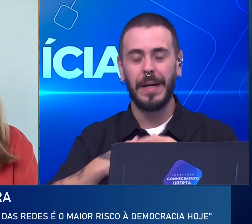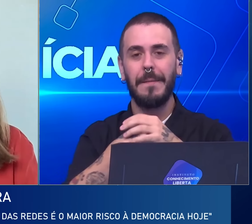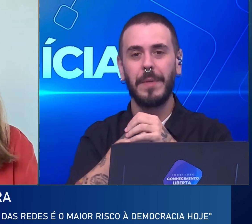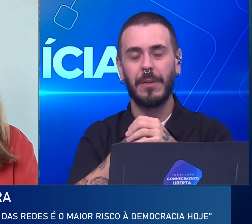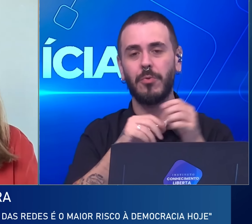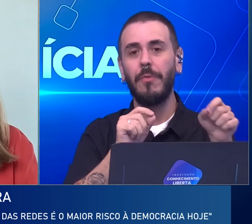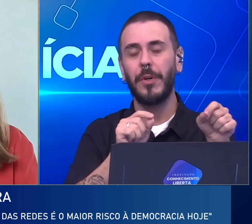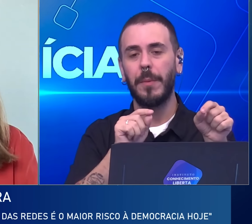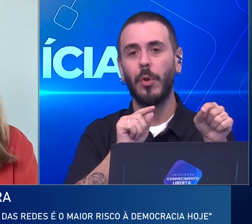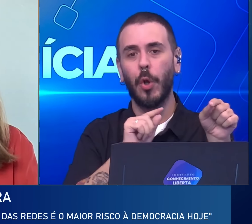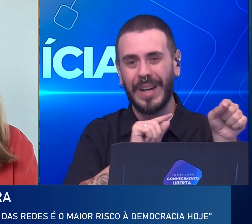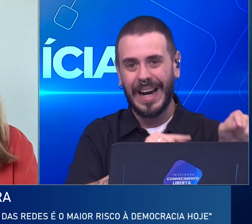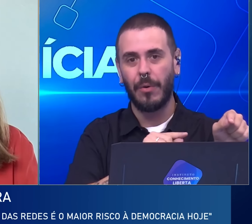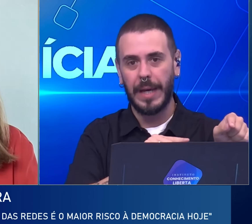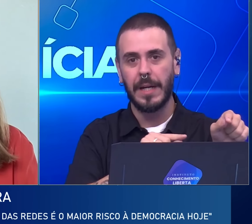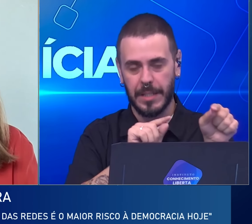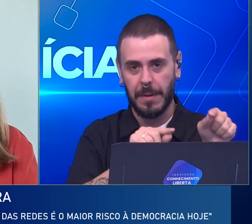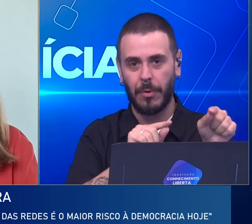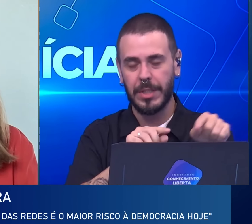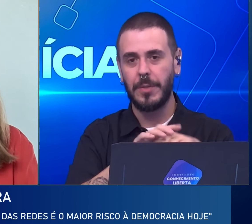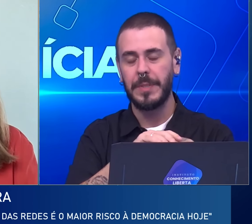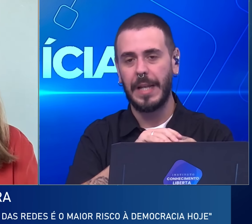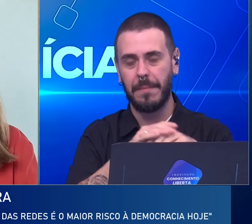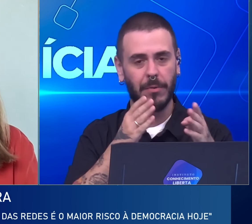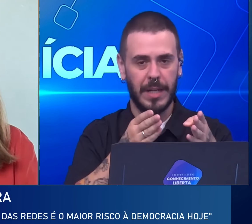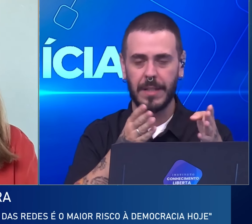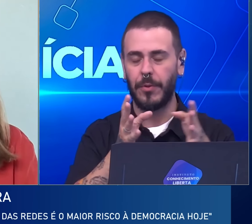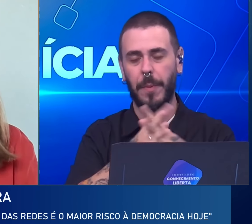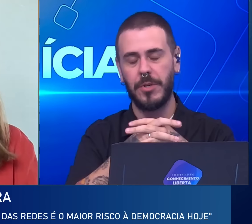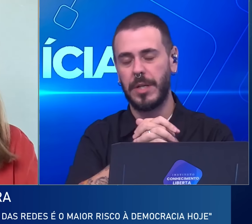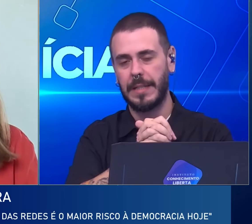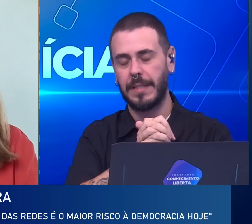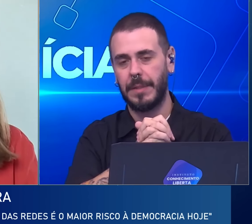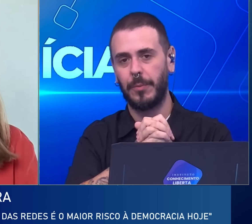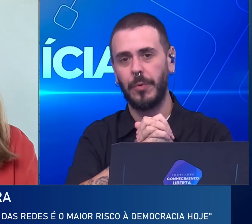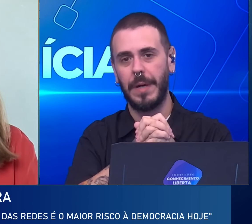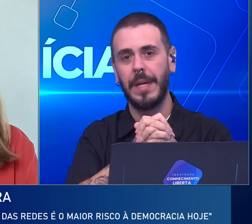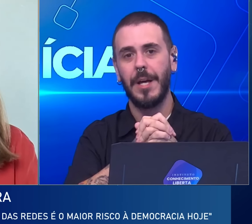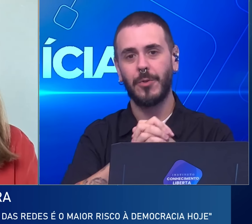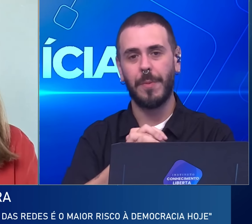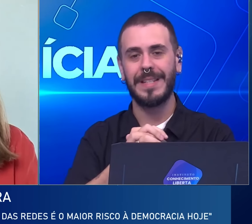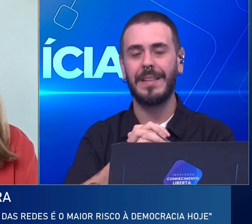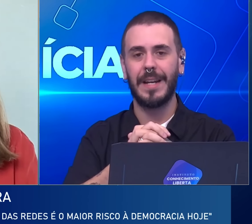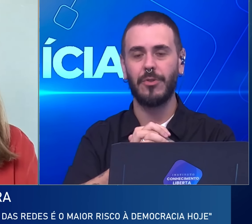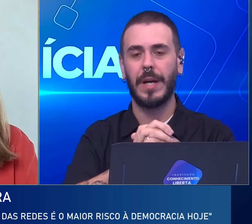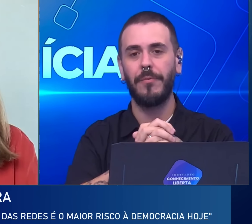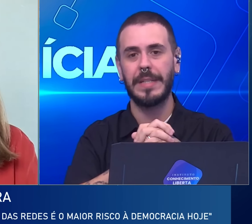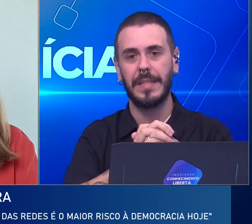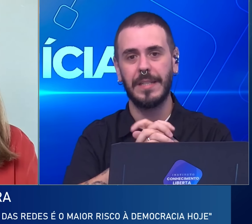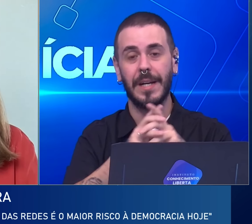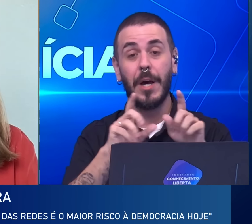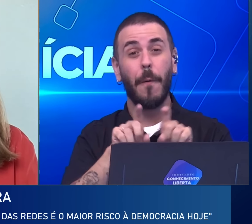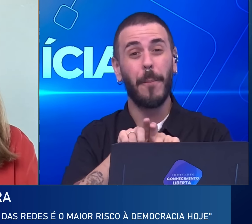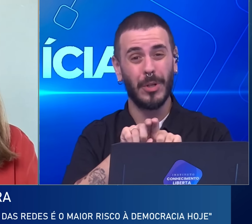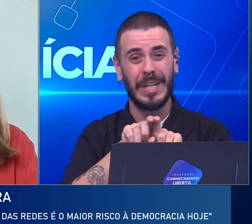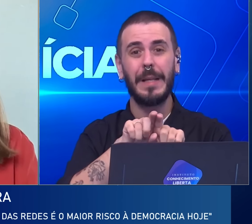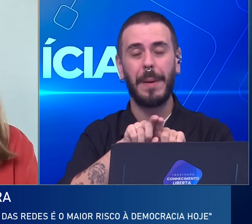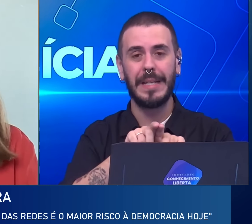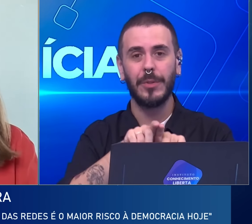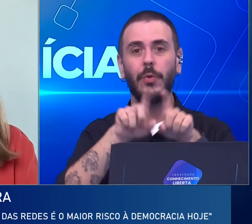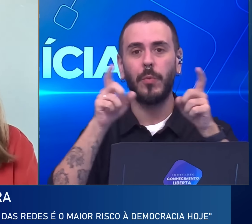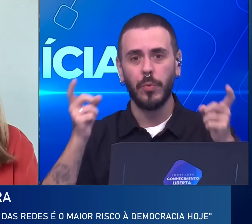Europa então isso não é um fenômeno local né Cris é uma coisa que a gente precisa lembrar o César falou pra gente aqui essa semana muito bem sobre essa internacional fascista o